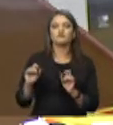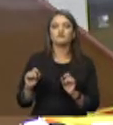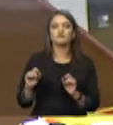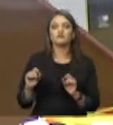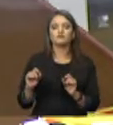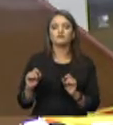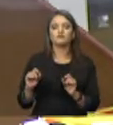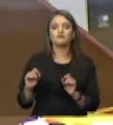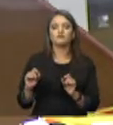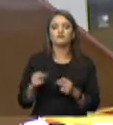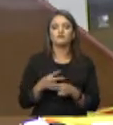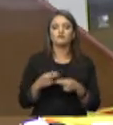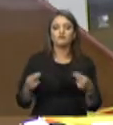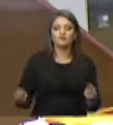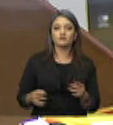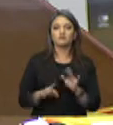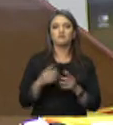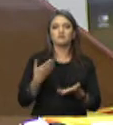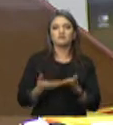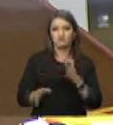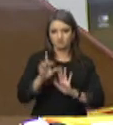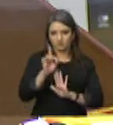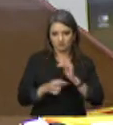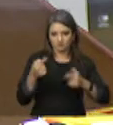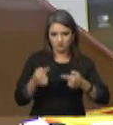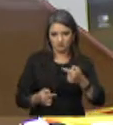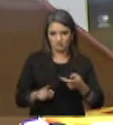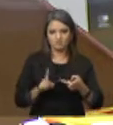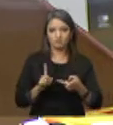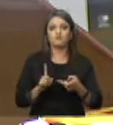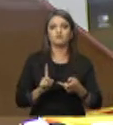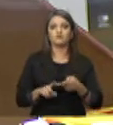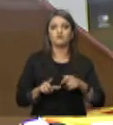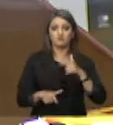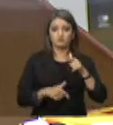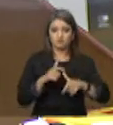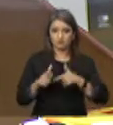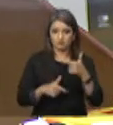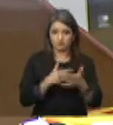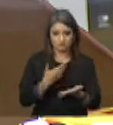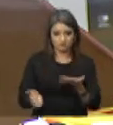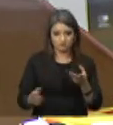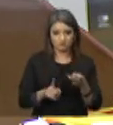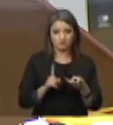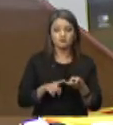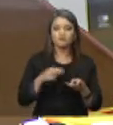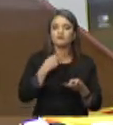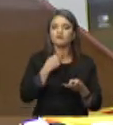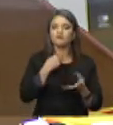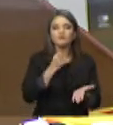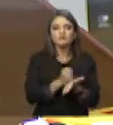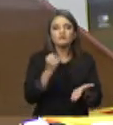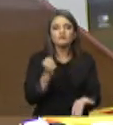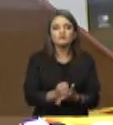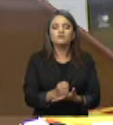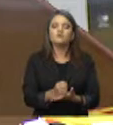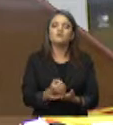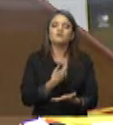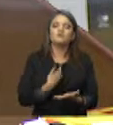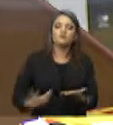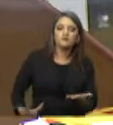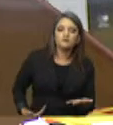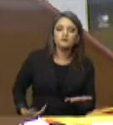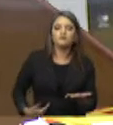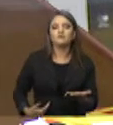sanções de suspensão de direitos políticos a perda da função pública e proibição de contratar com o poder público ou de receber incentivos